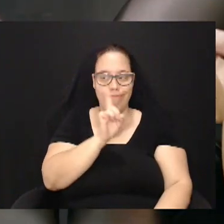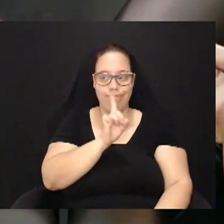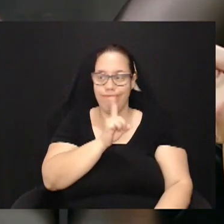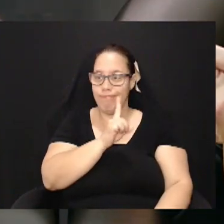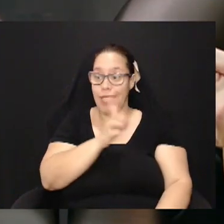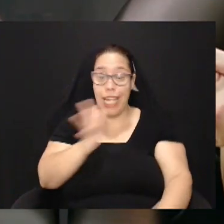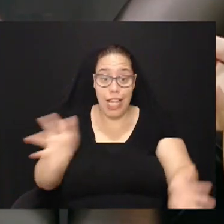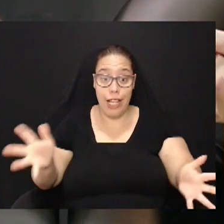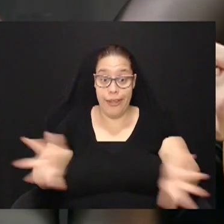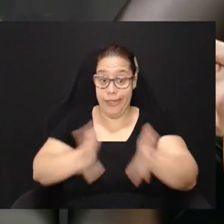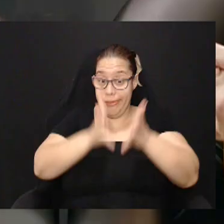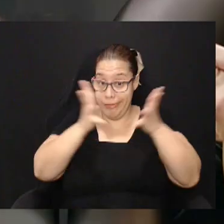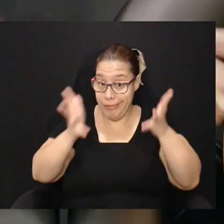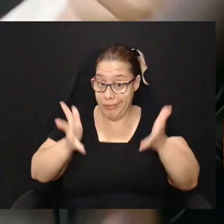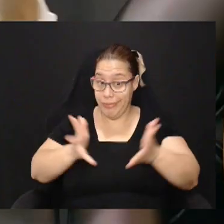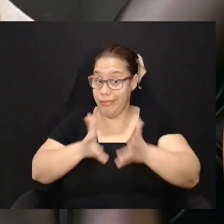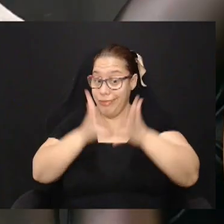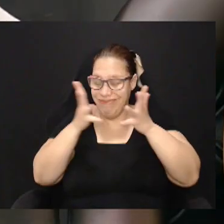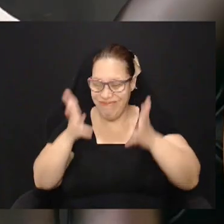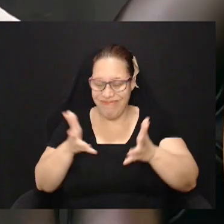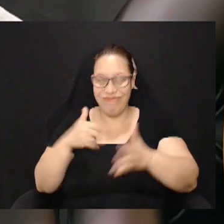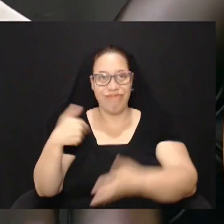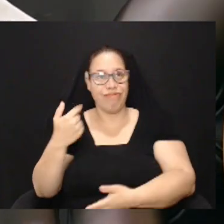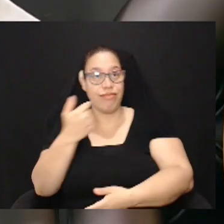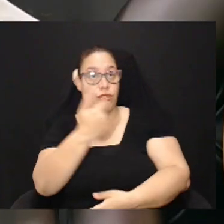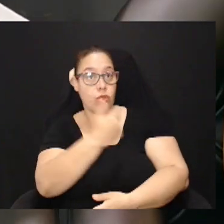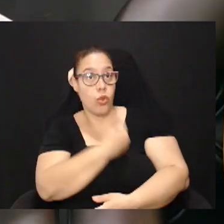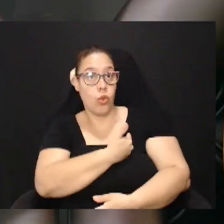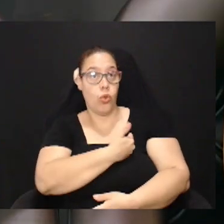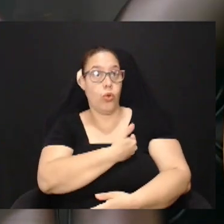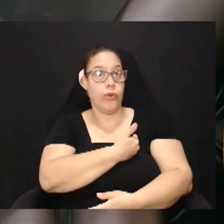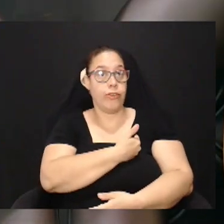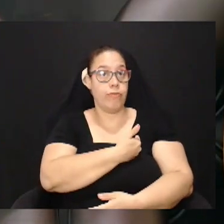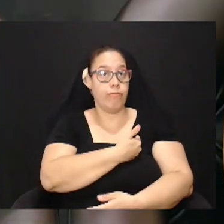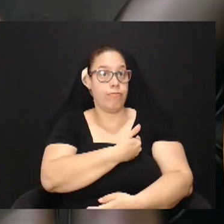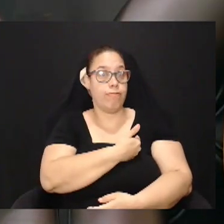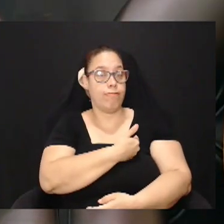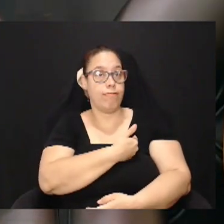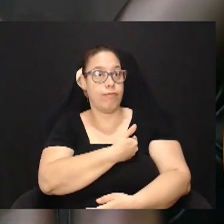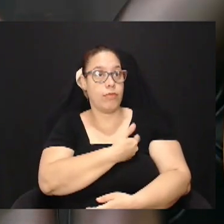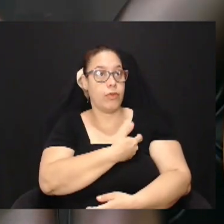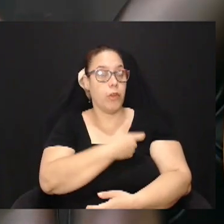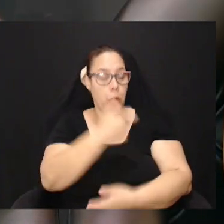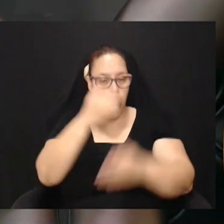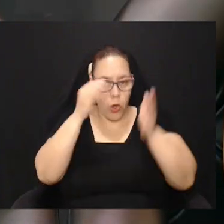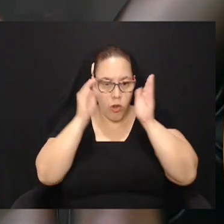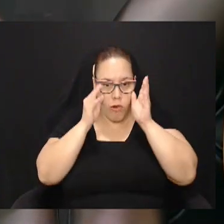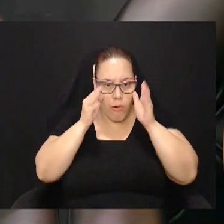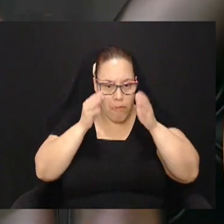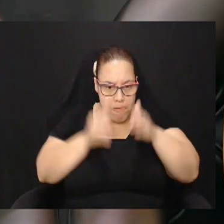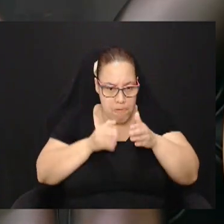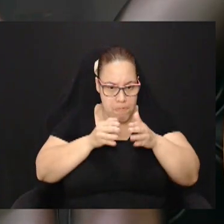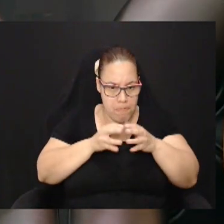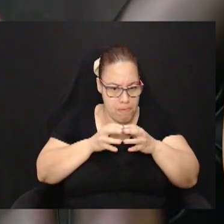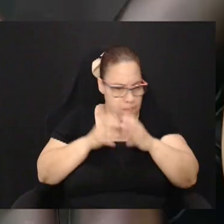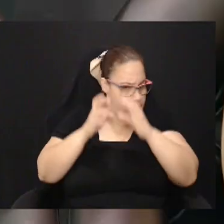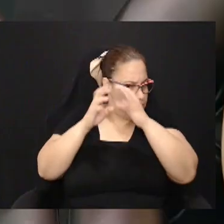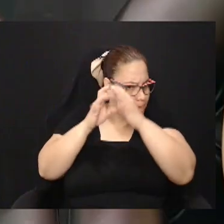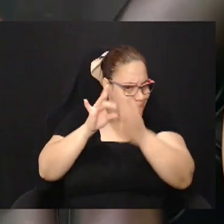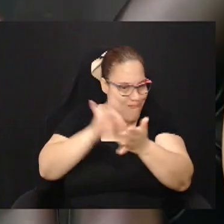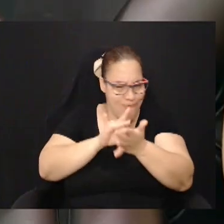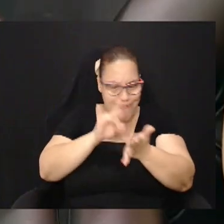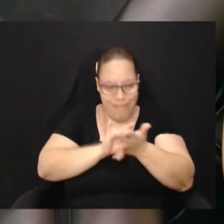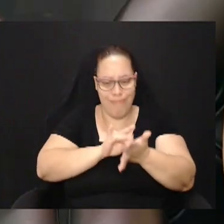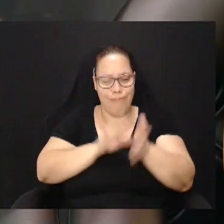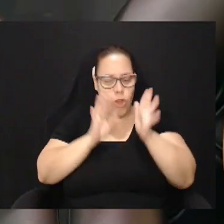estimulando partes, né, do nosso cérebro de uma concentração mais exigida,